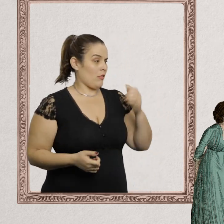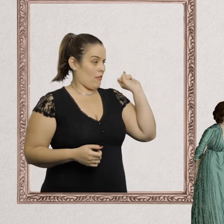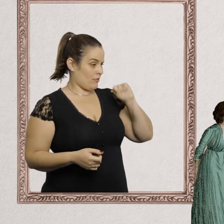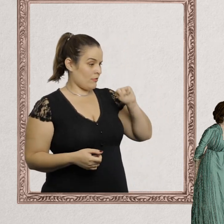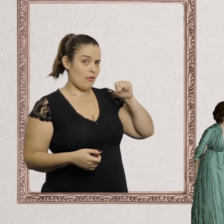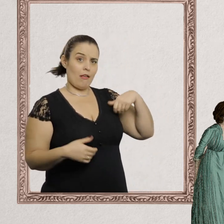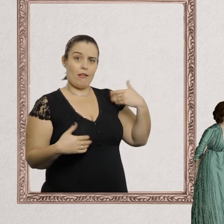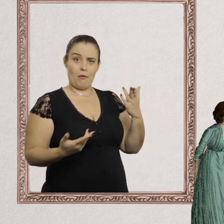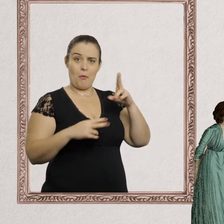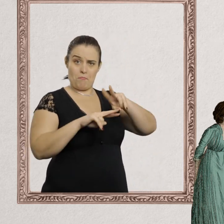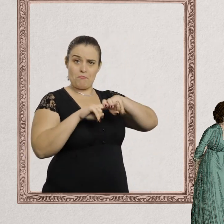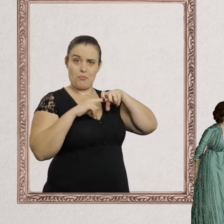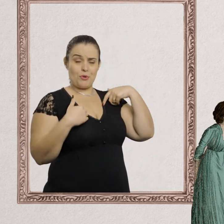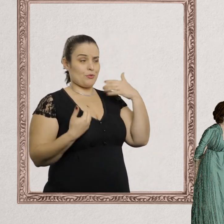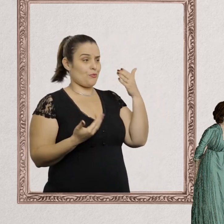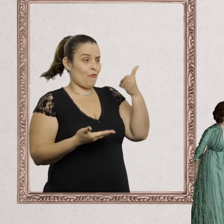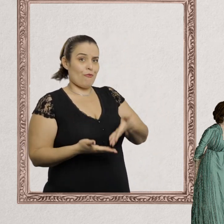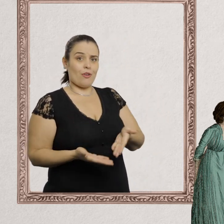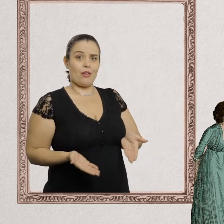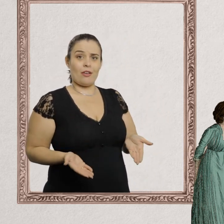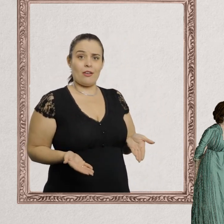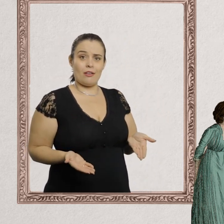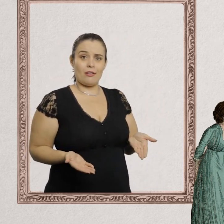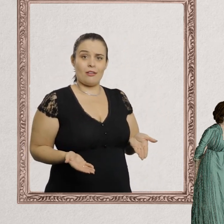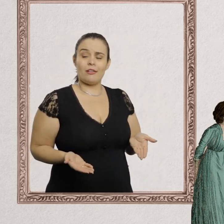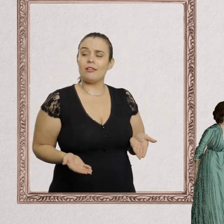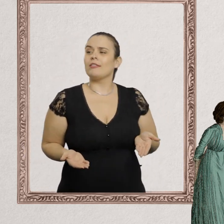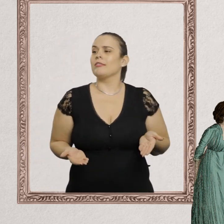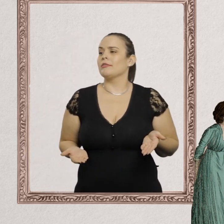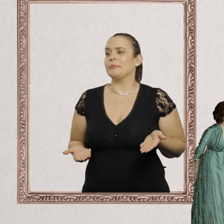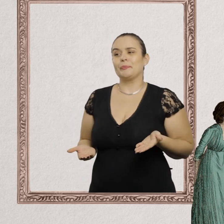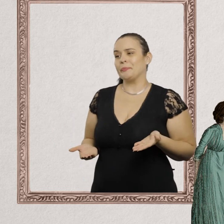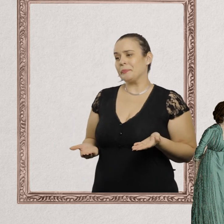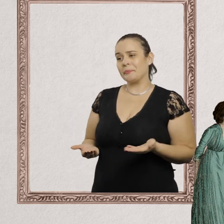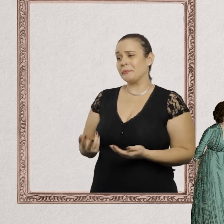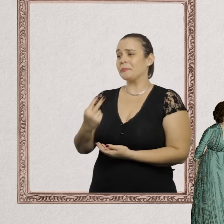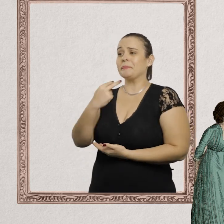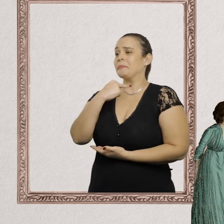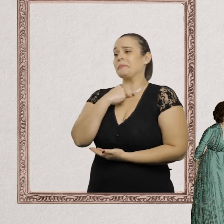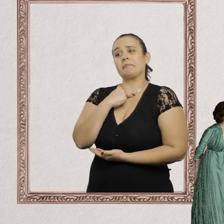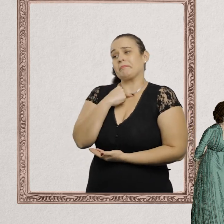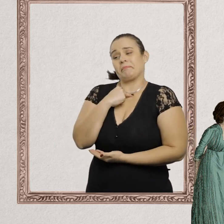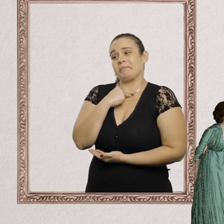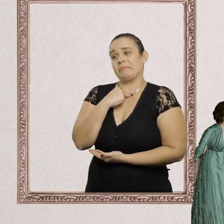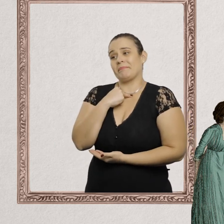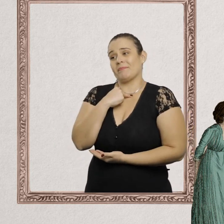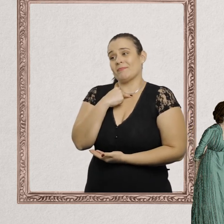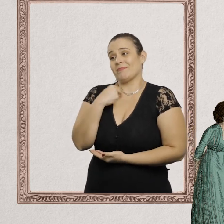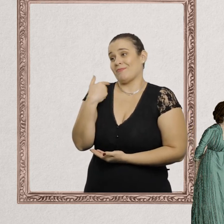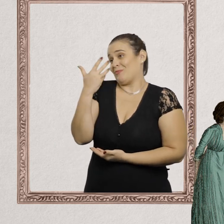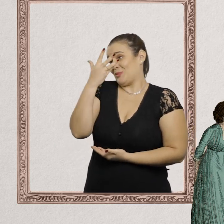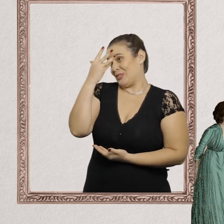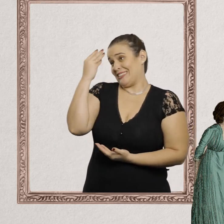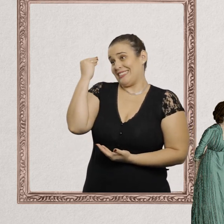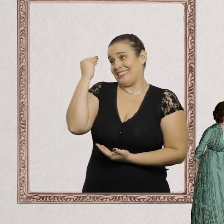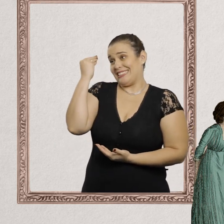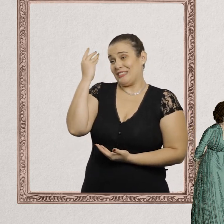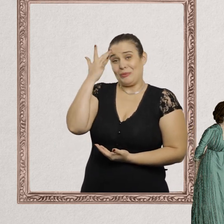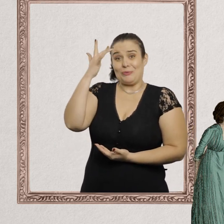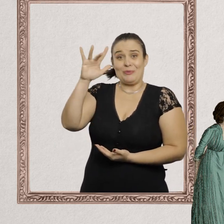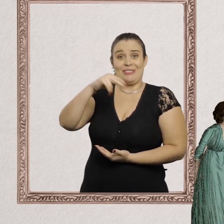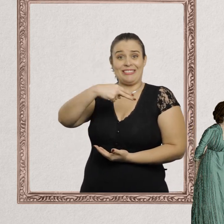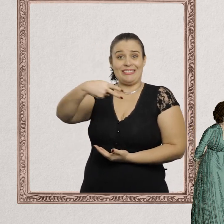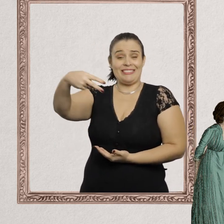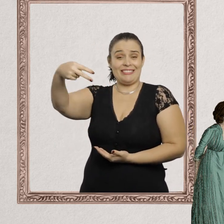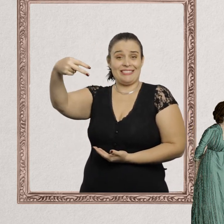Peter respondeu: Claro, é por isso que eu vim. Wendy respondeu: Eu não posso ir.